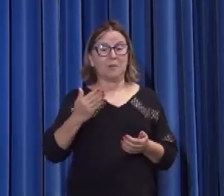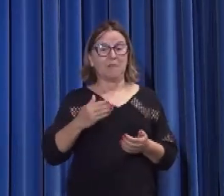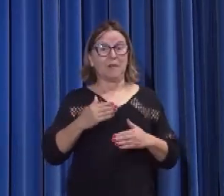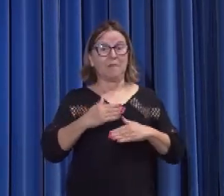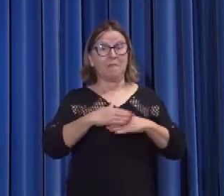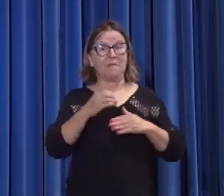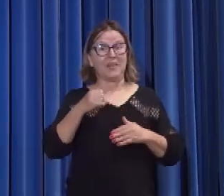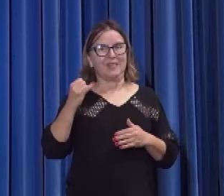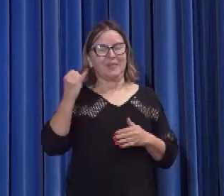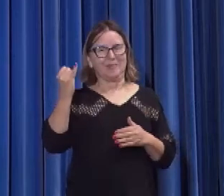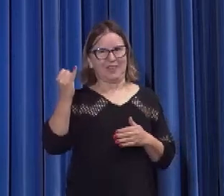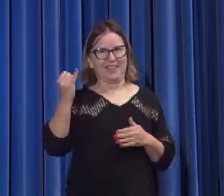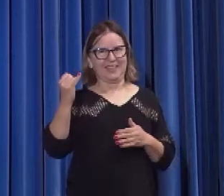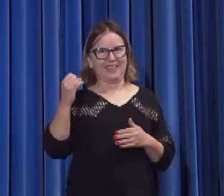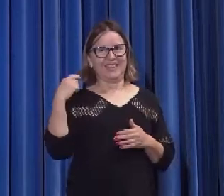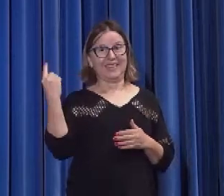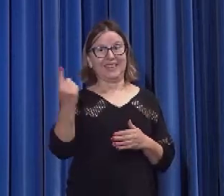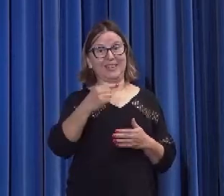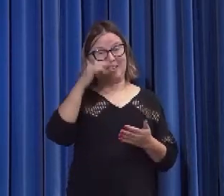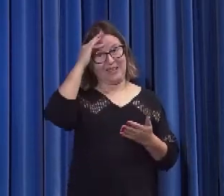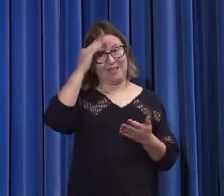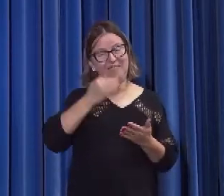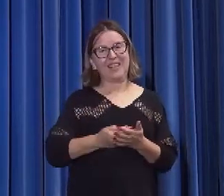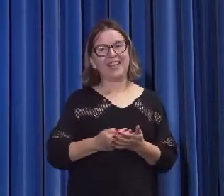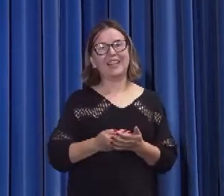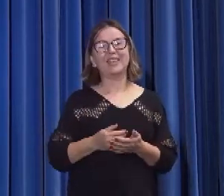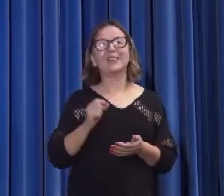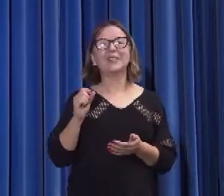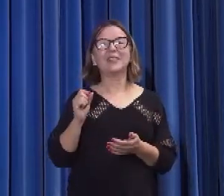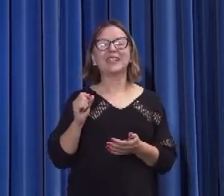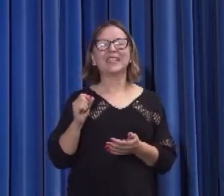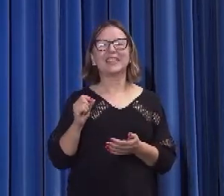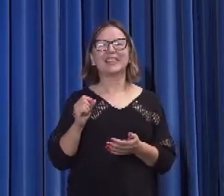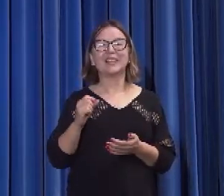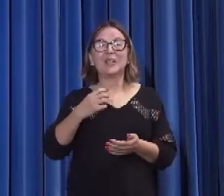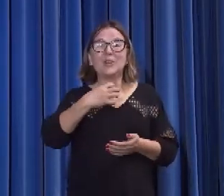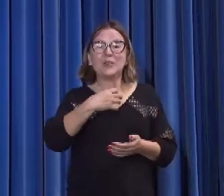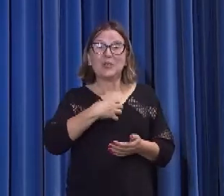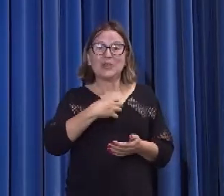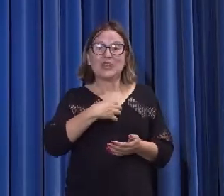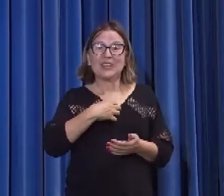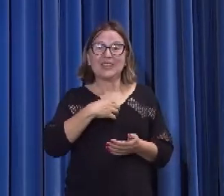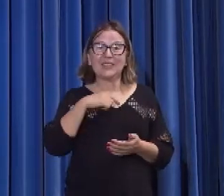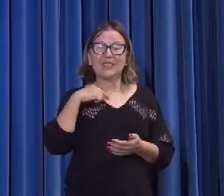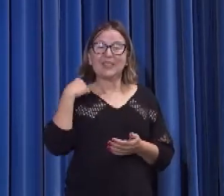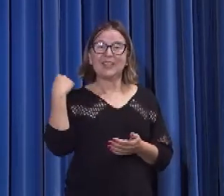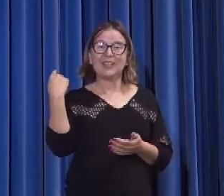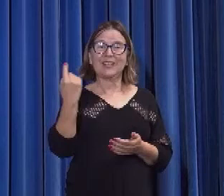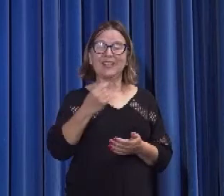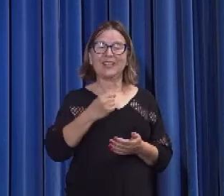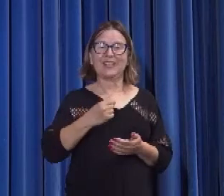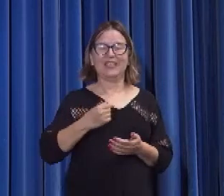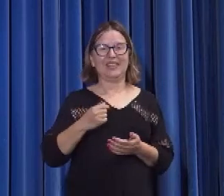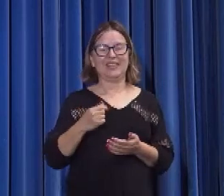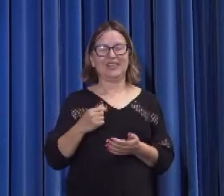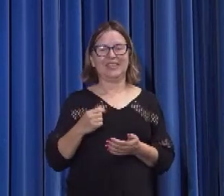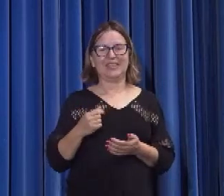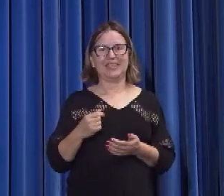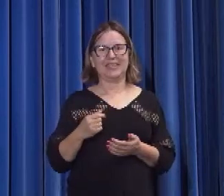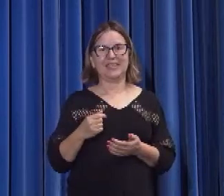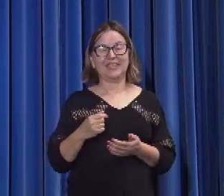da nossa profissão de fé do que o modo como reagimos às tribulações da vida neste